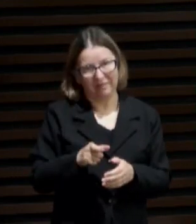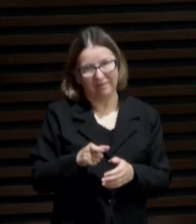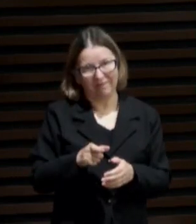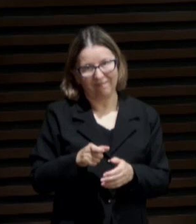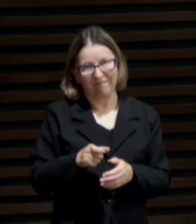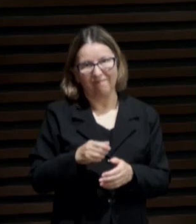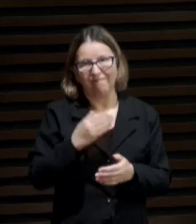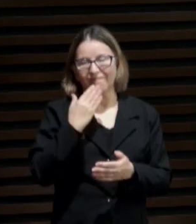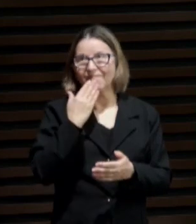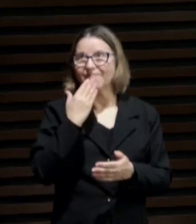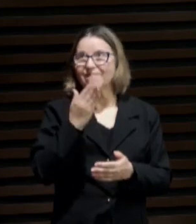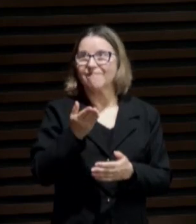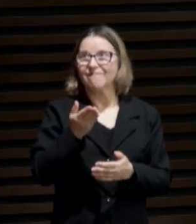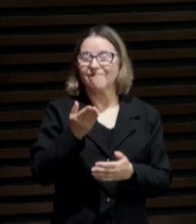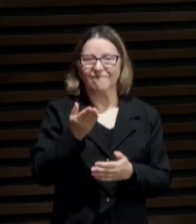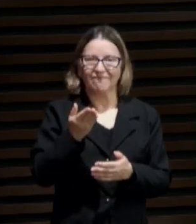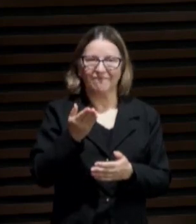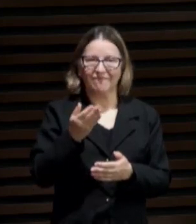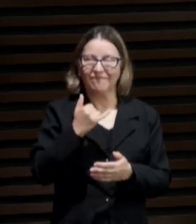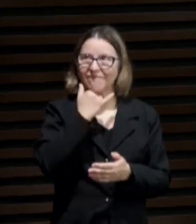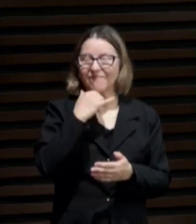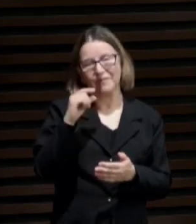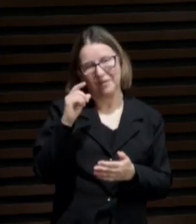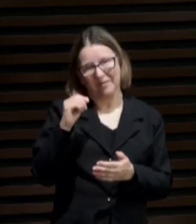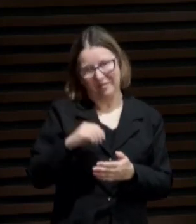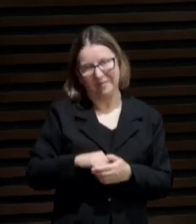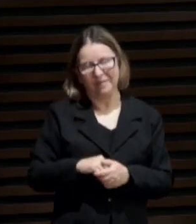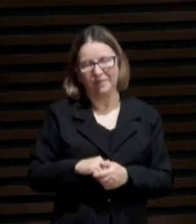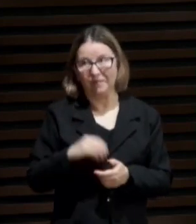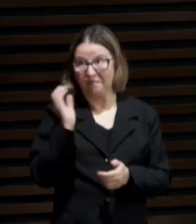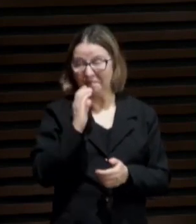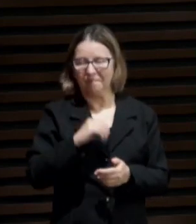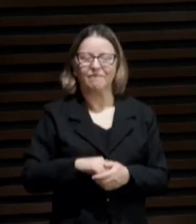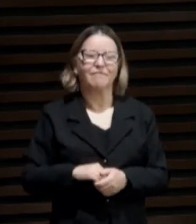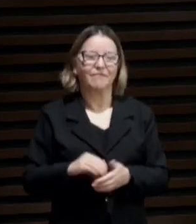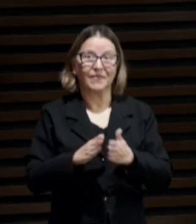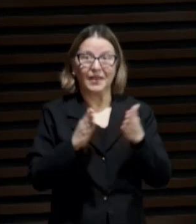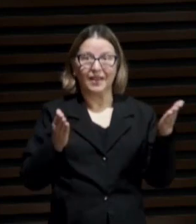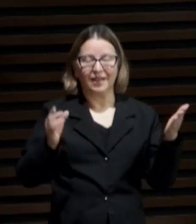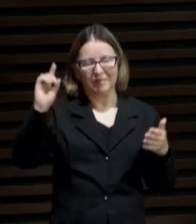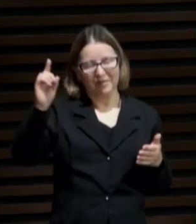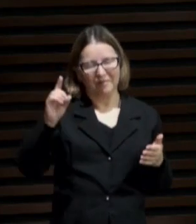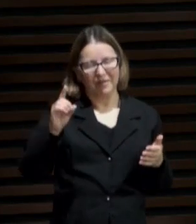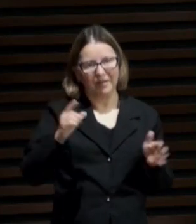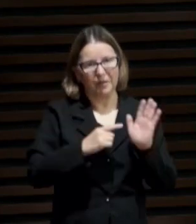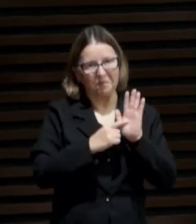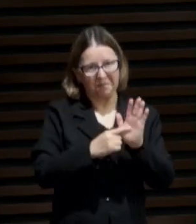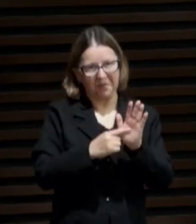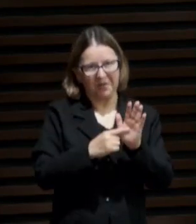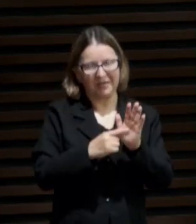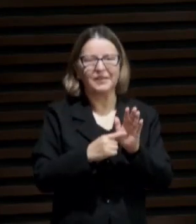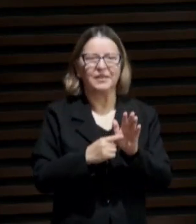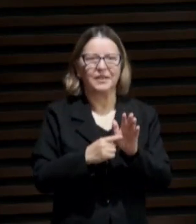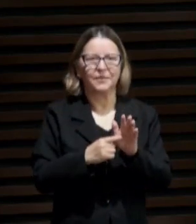isso, a gente vai ficar aí discutindo. A Bíblia está repleta de advertências contra os